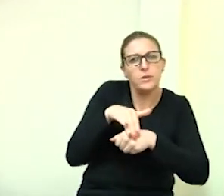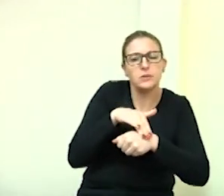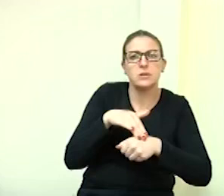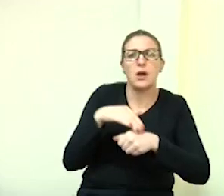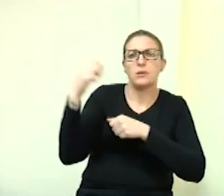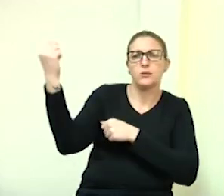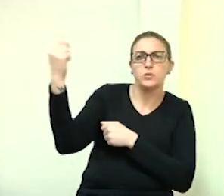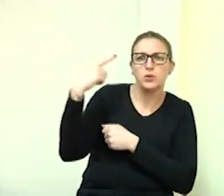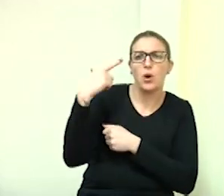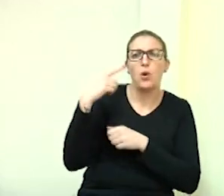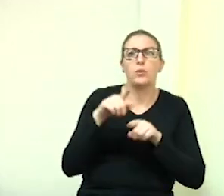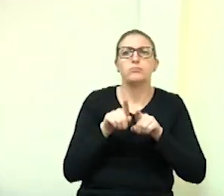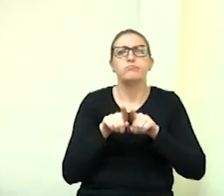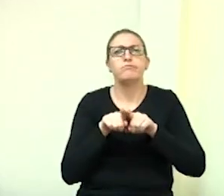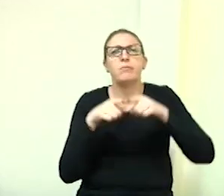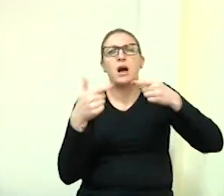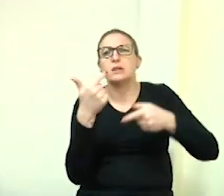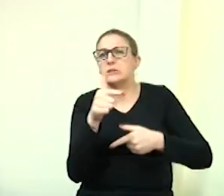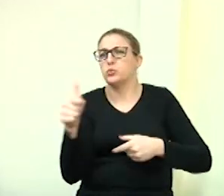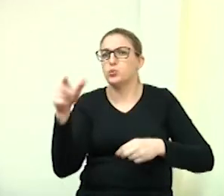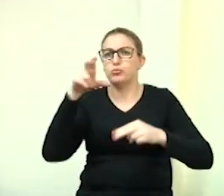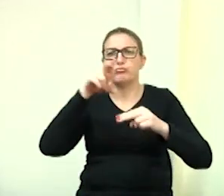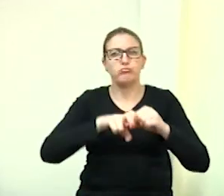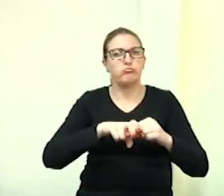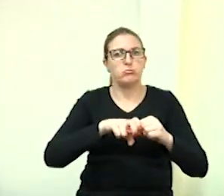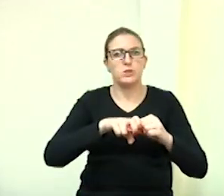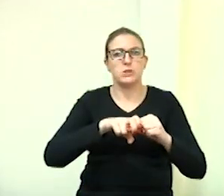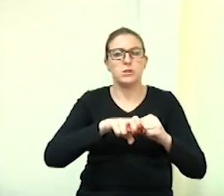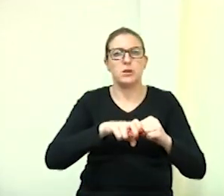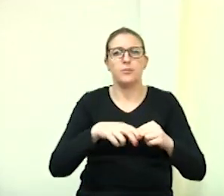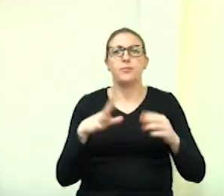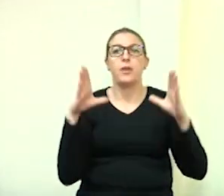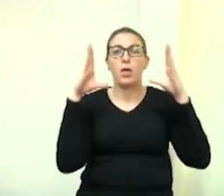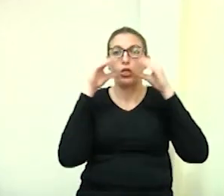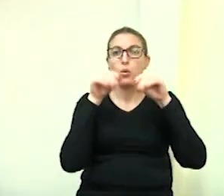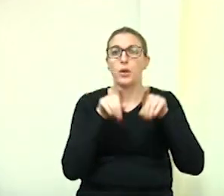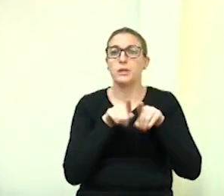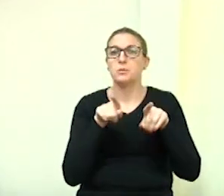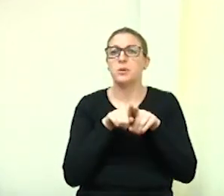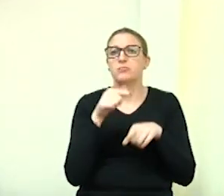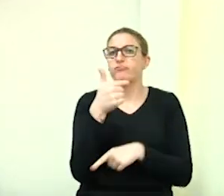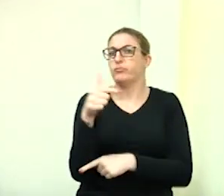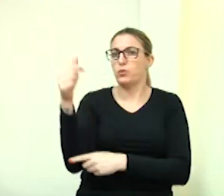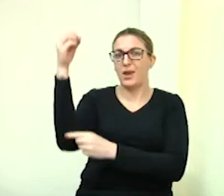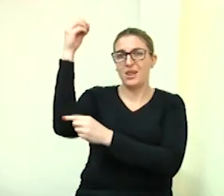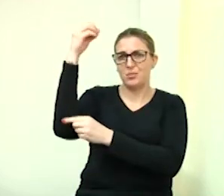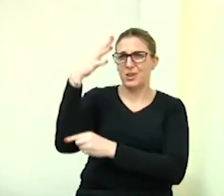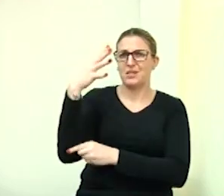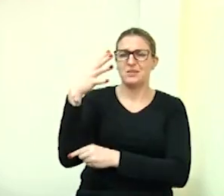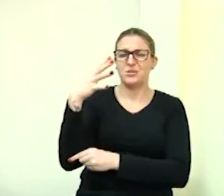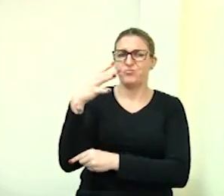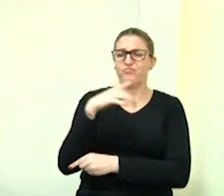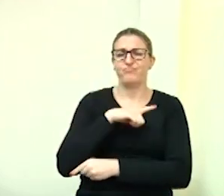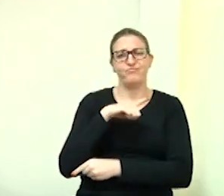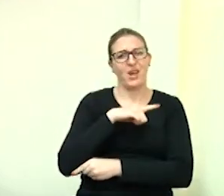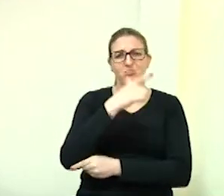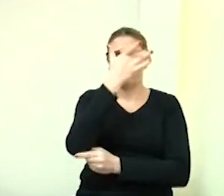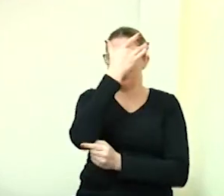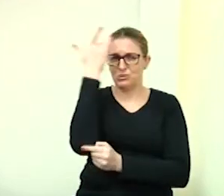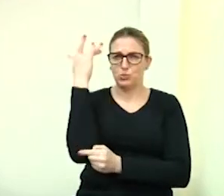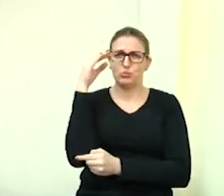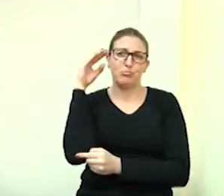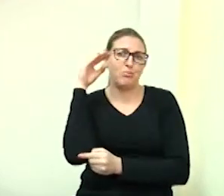sentar e à noite por não ter iluminação também ela é frequentada por pessoas que não são bem quistas pela